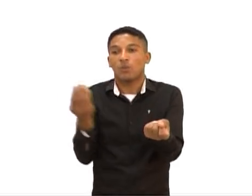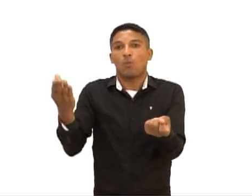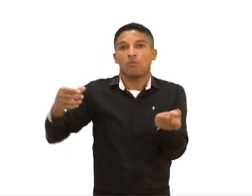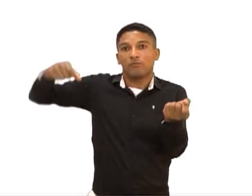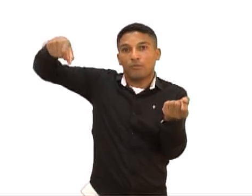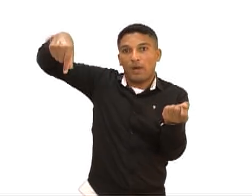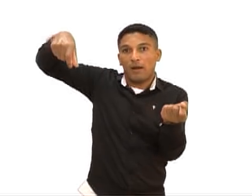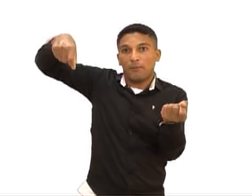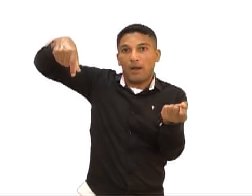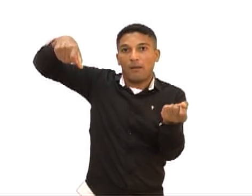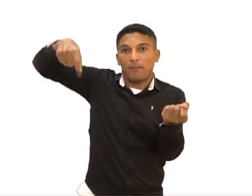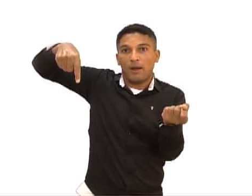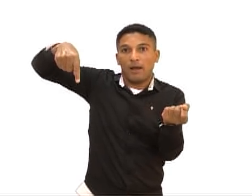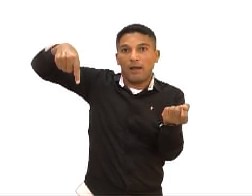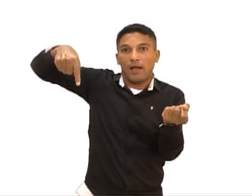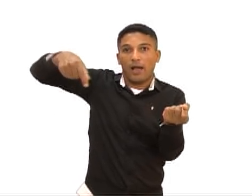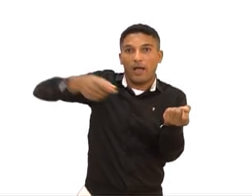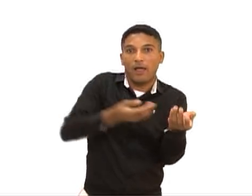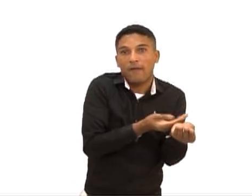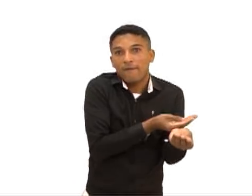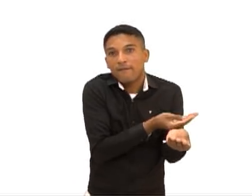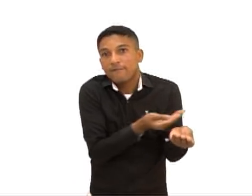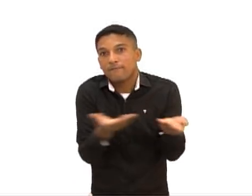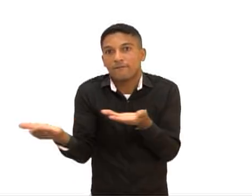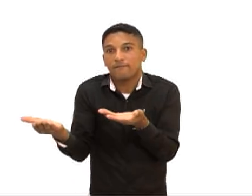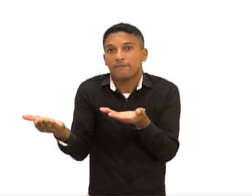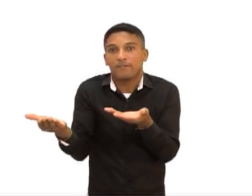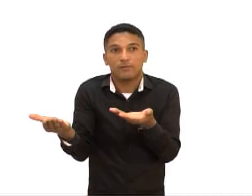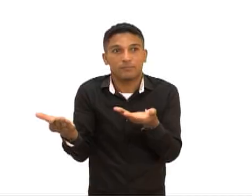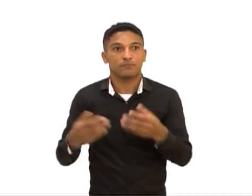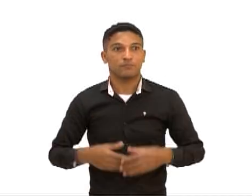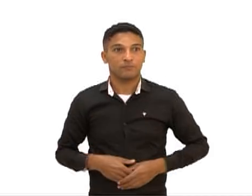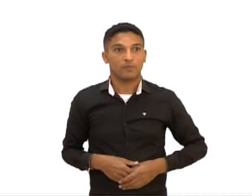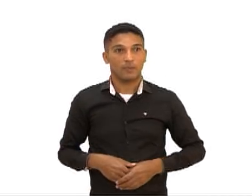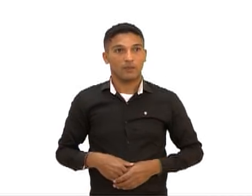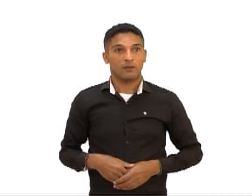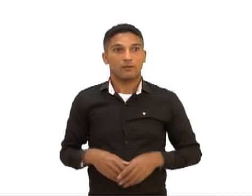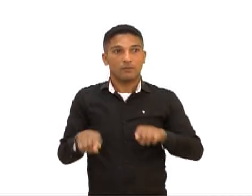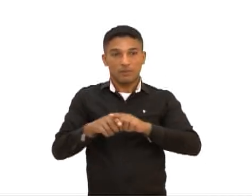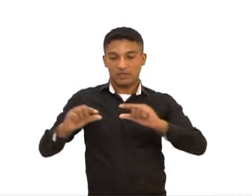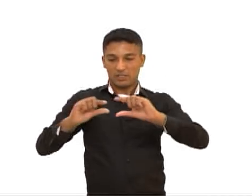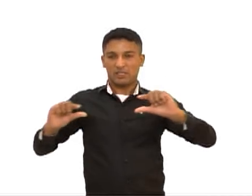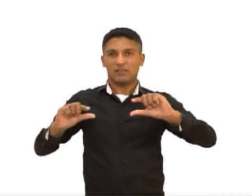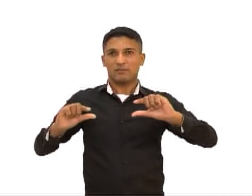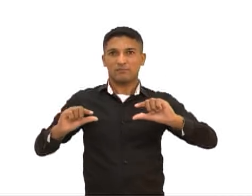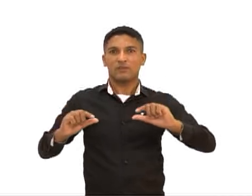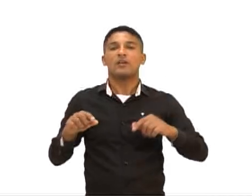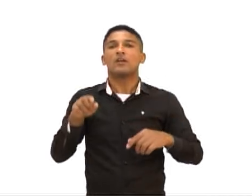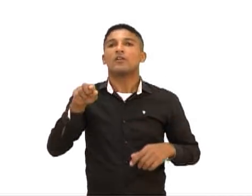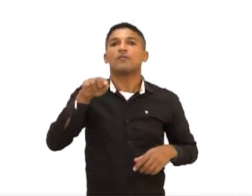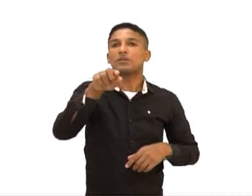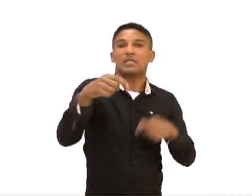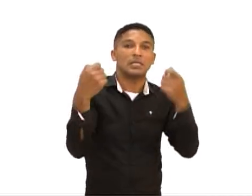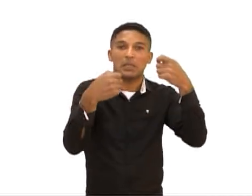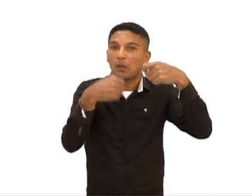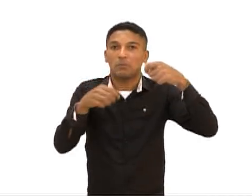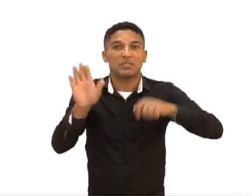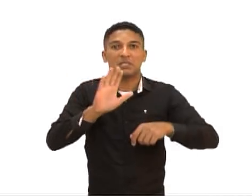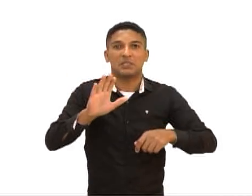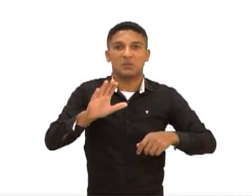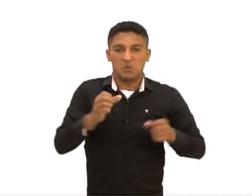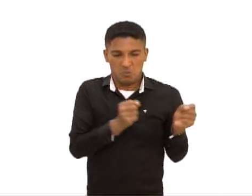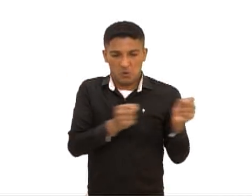pouquinho menores, escrito: você não precisa de superpoderes para ser herói de muitas pessoas.